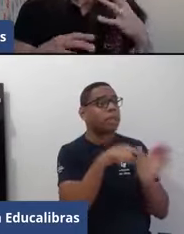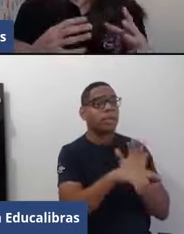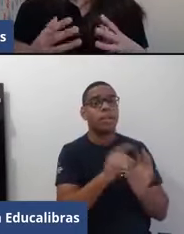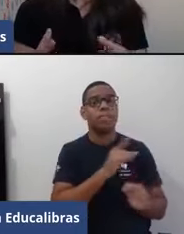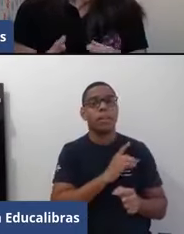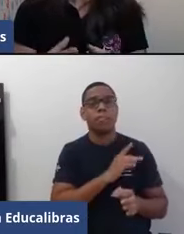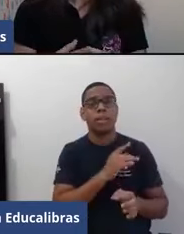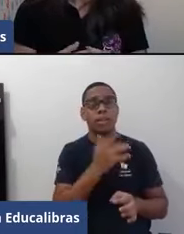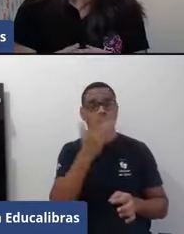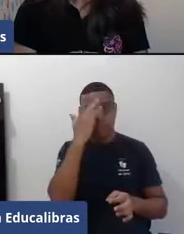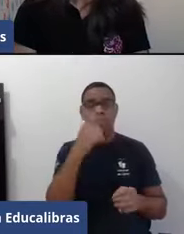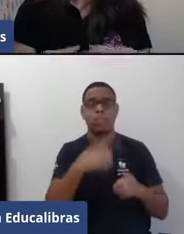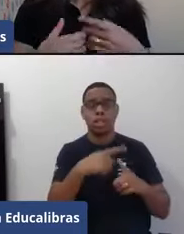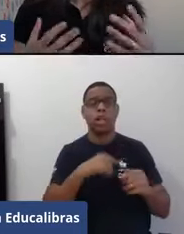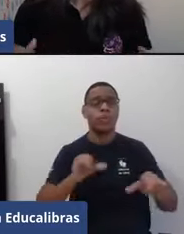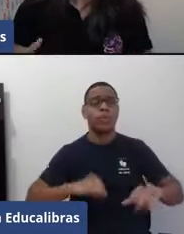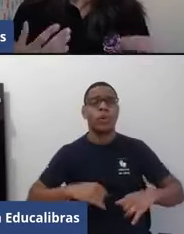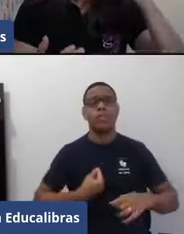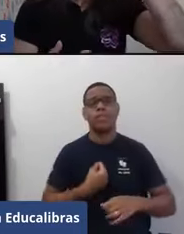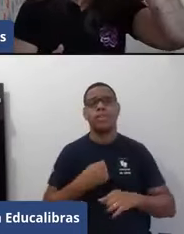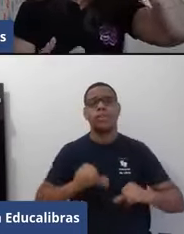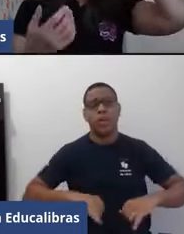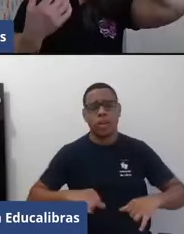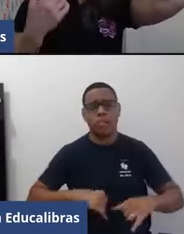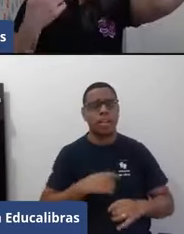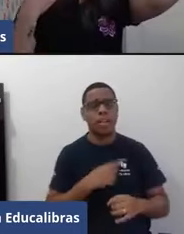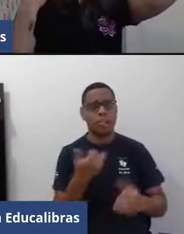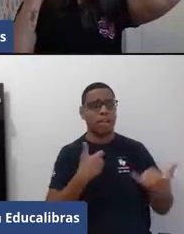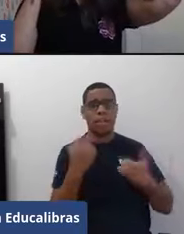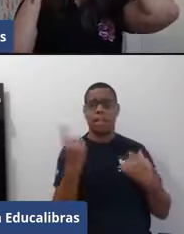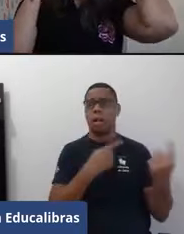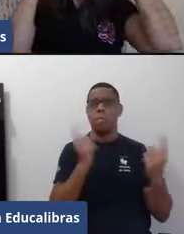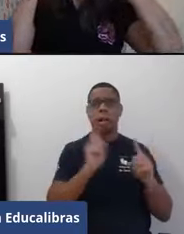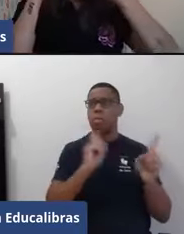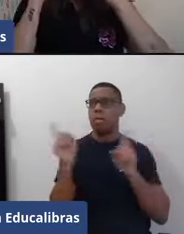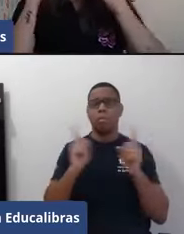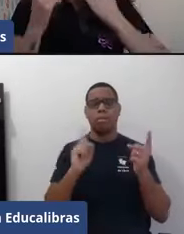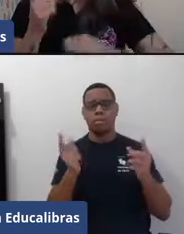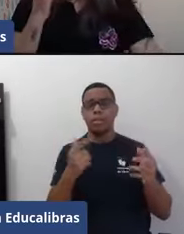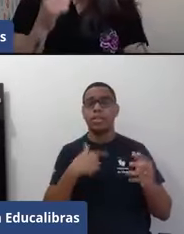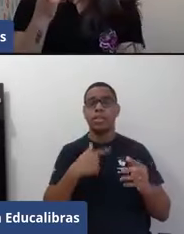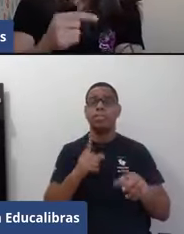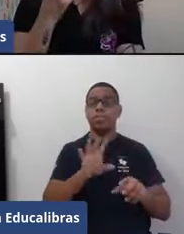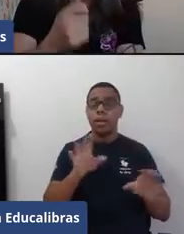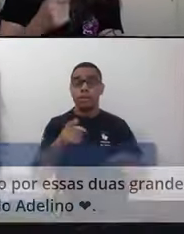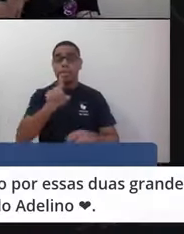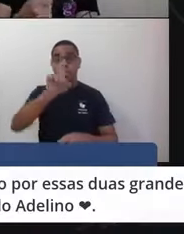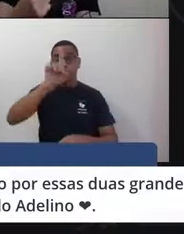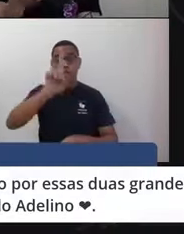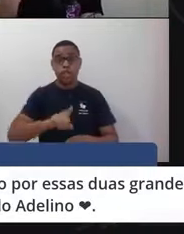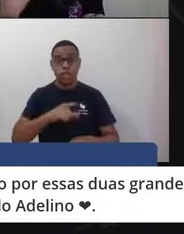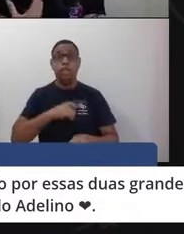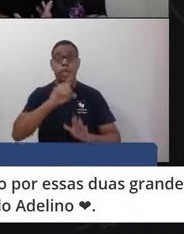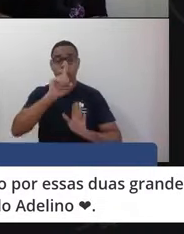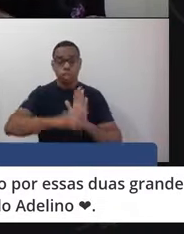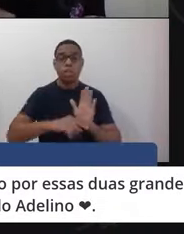a vida já bateu muito, né? Foram muitos nãos e tudo mais. Mas não abram mão do seu direito a ter acesso